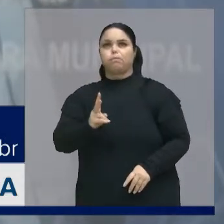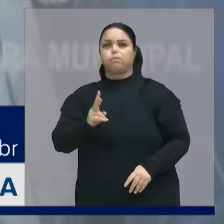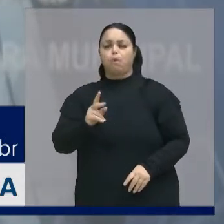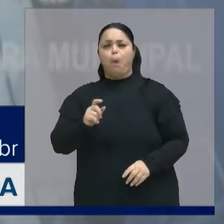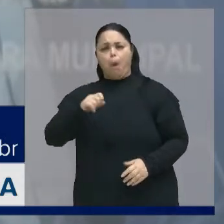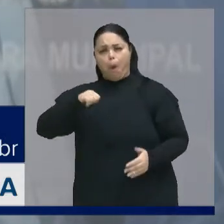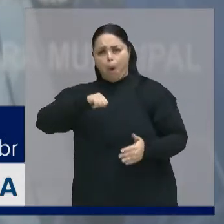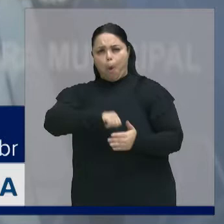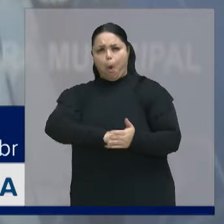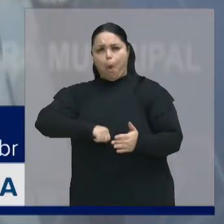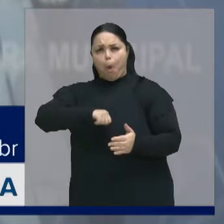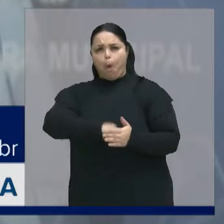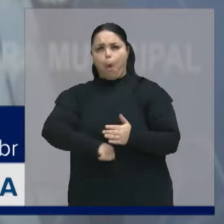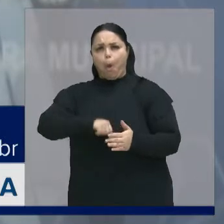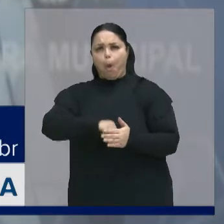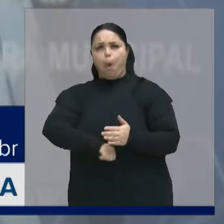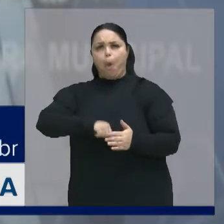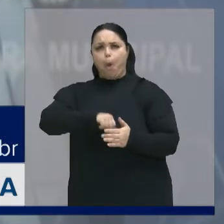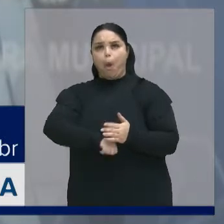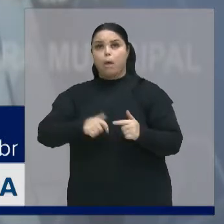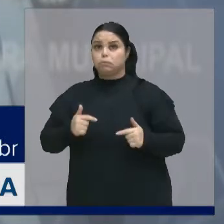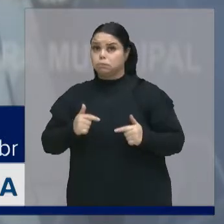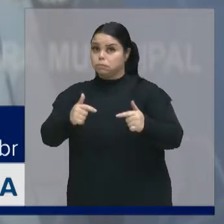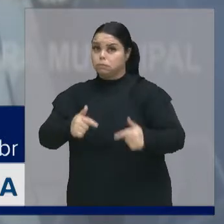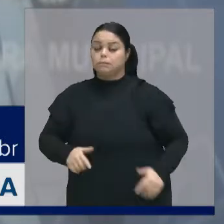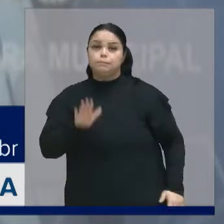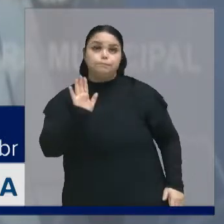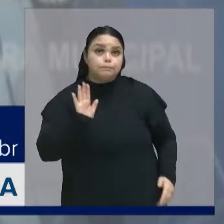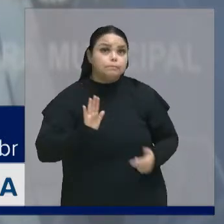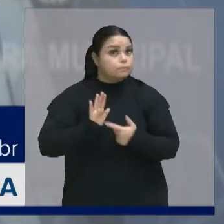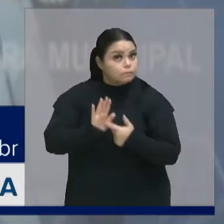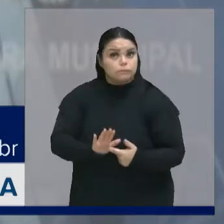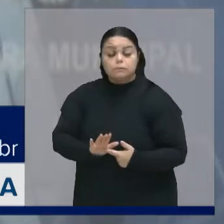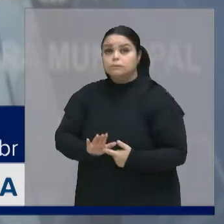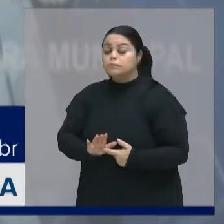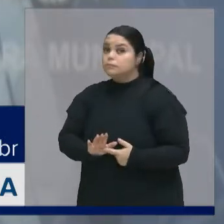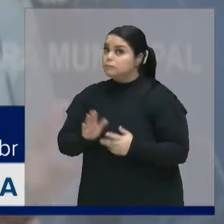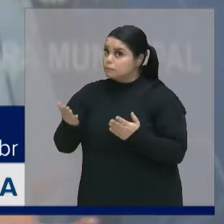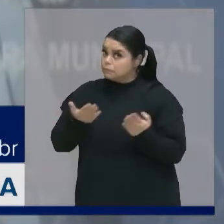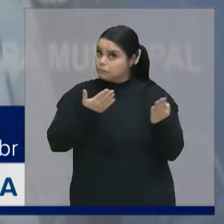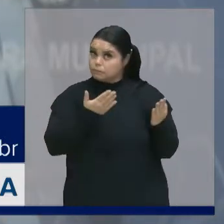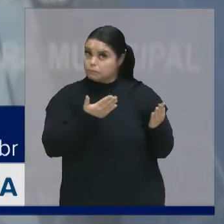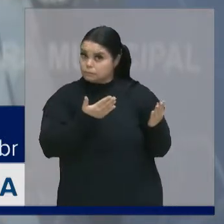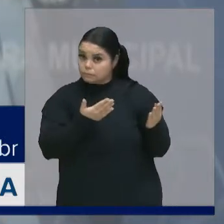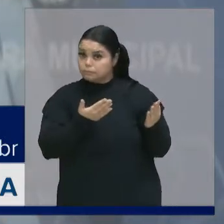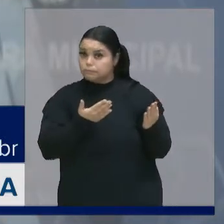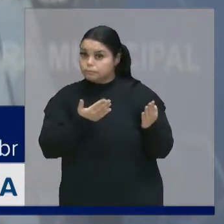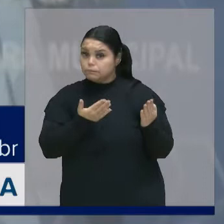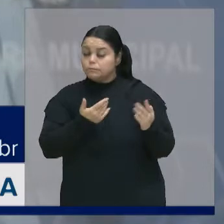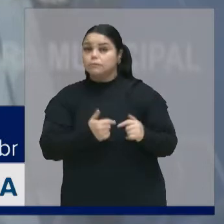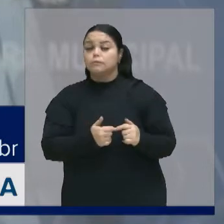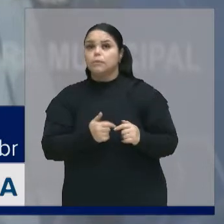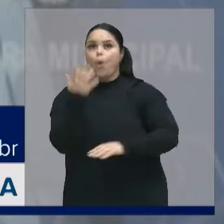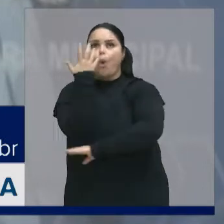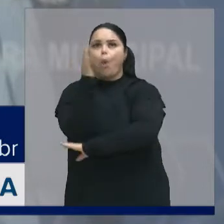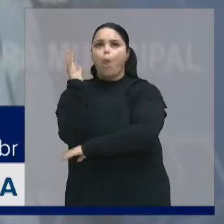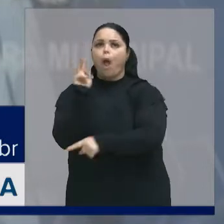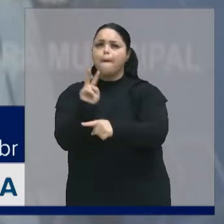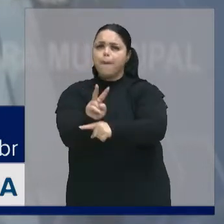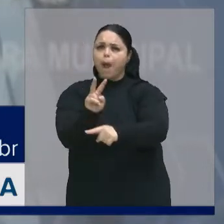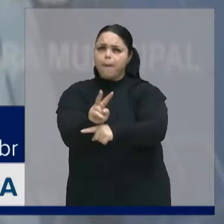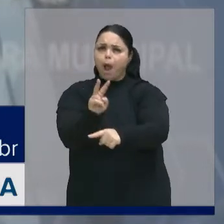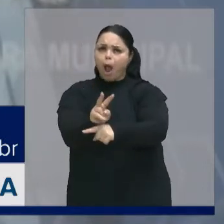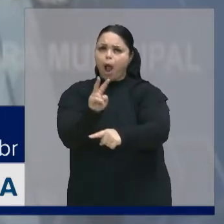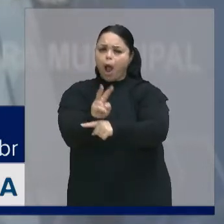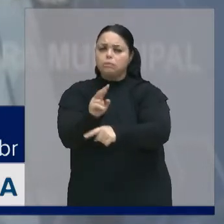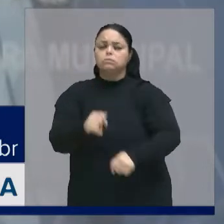ação. E por falar em ação, eu quero mostrar para vocês aqui um pouco o nosso trabalho em defesa do meio ambiente.